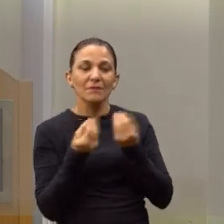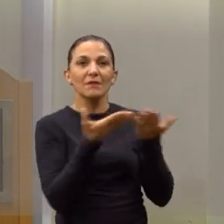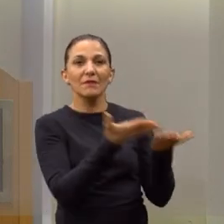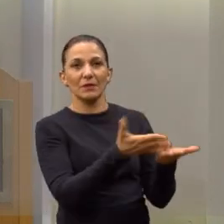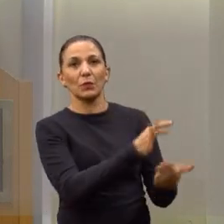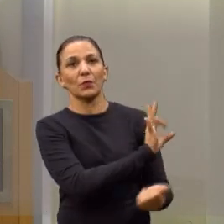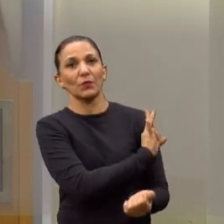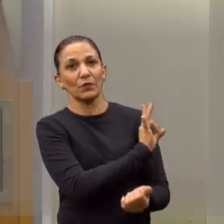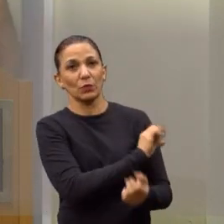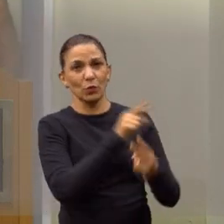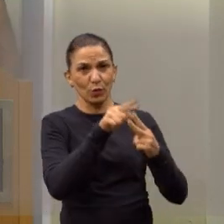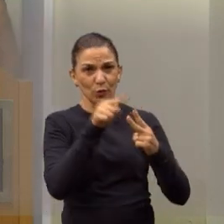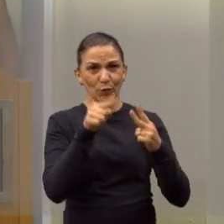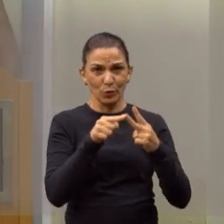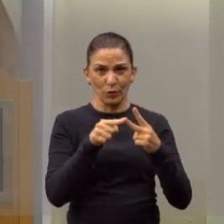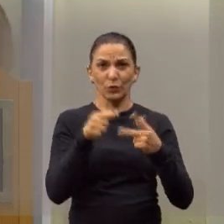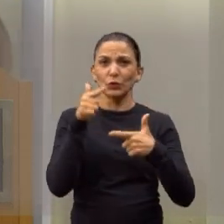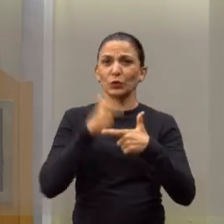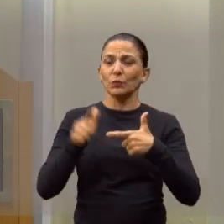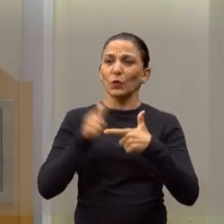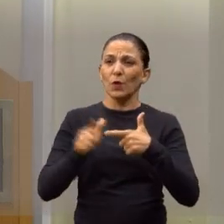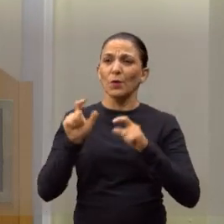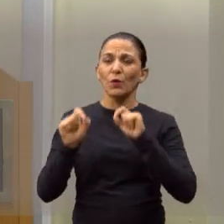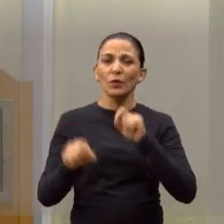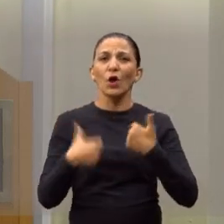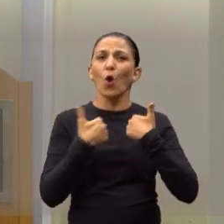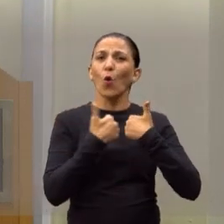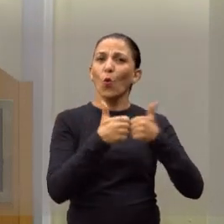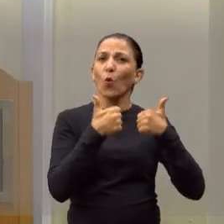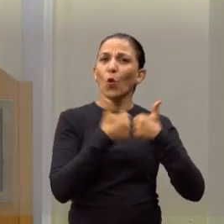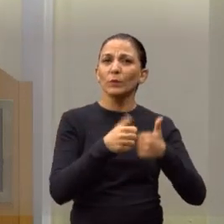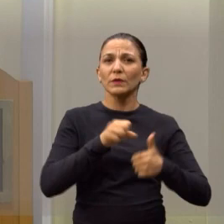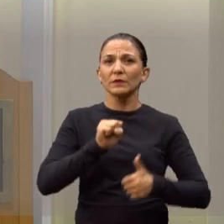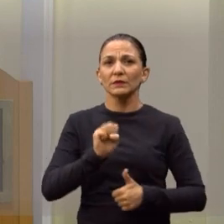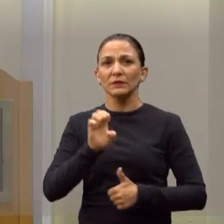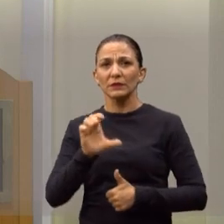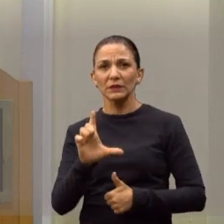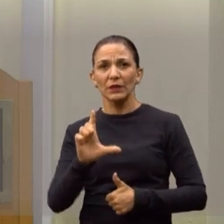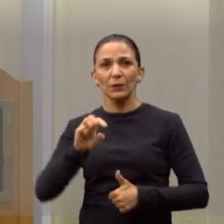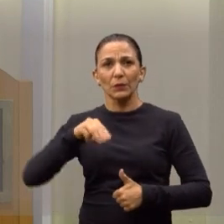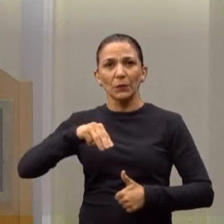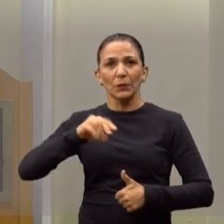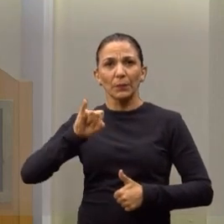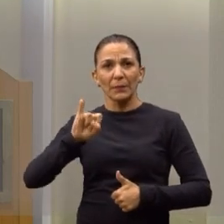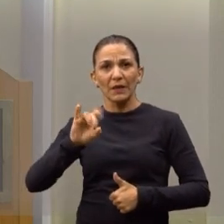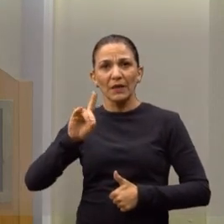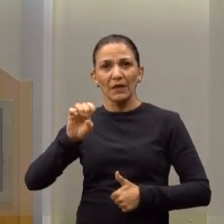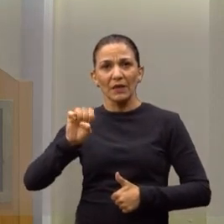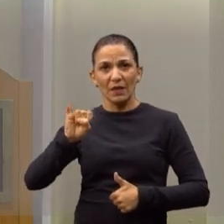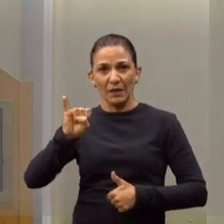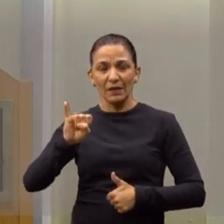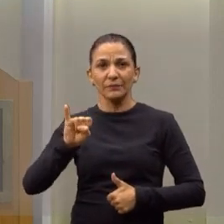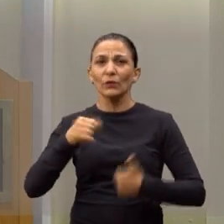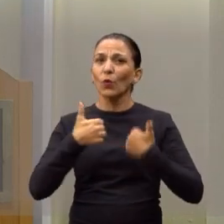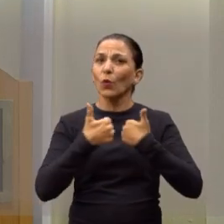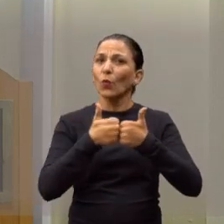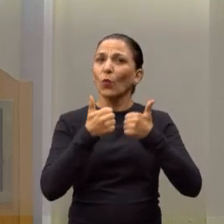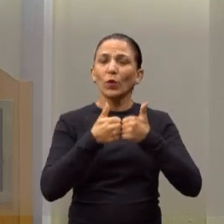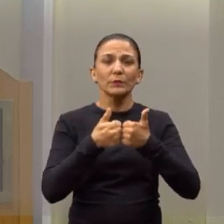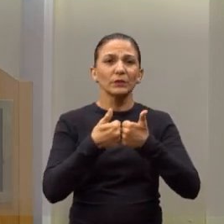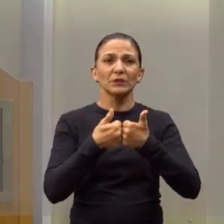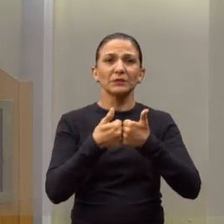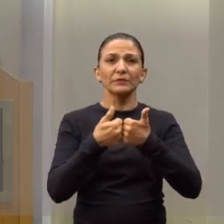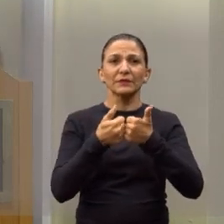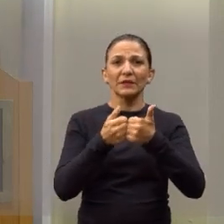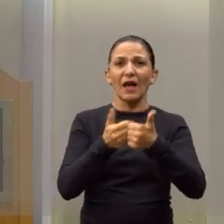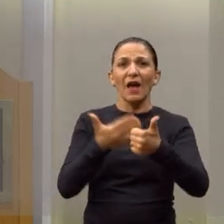aí tem 2 casos que eu queria trazer. Primeiro, o ônibus da linha do Selmi Day. O ônibus simplesmente não fechava as portas